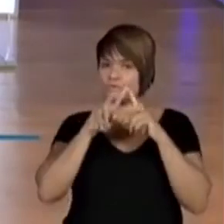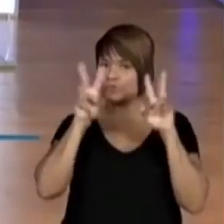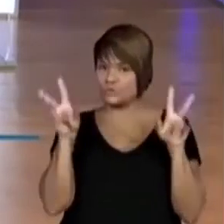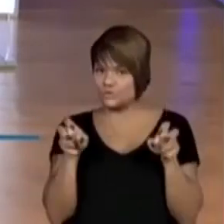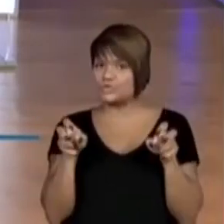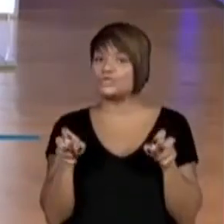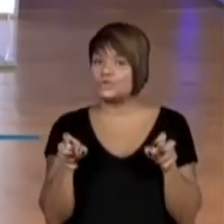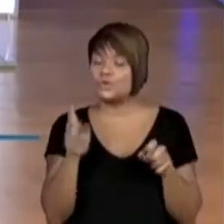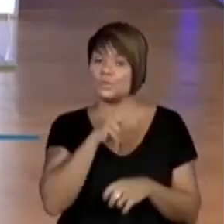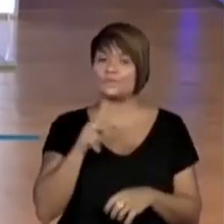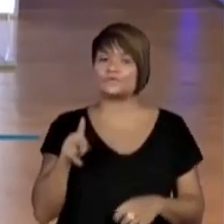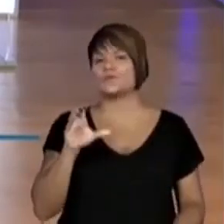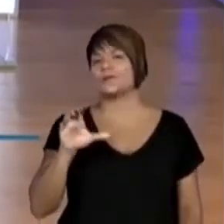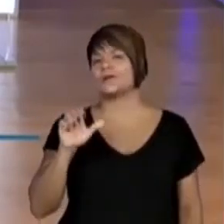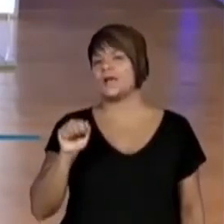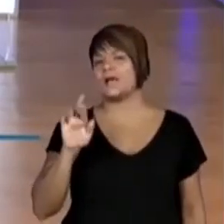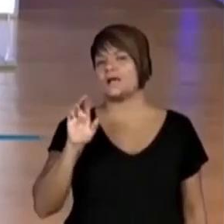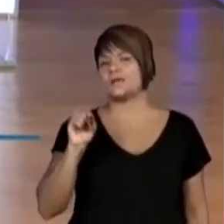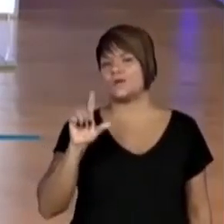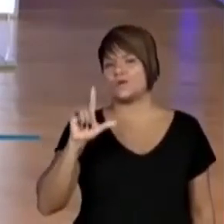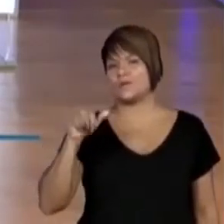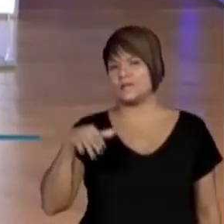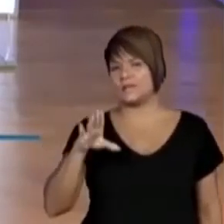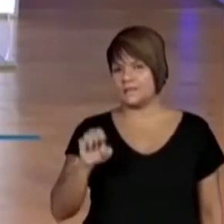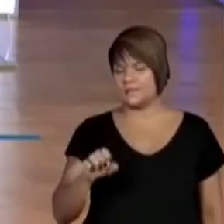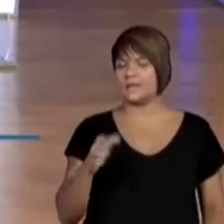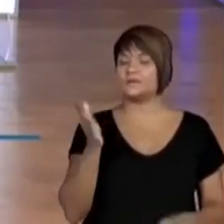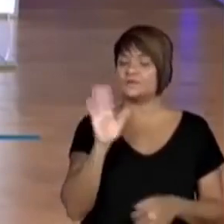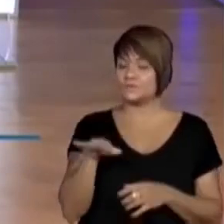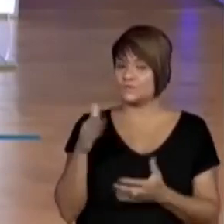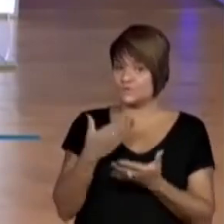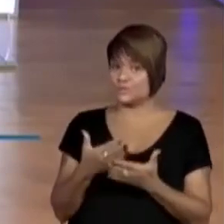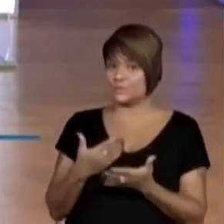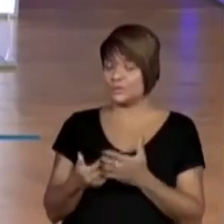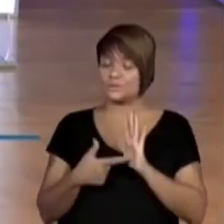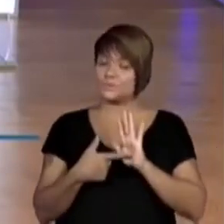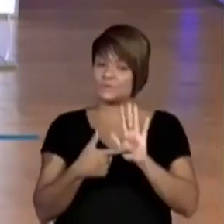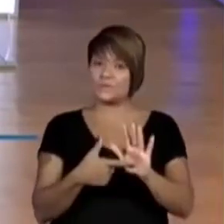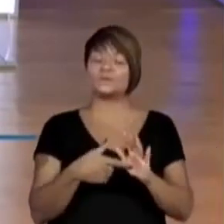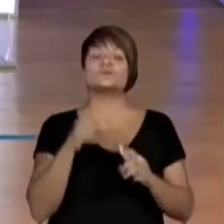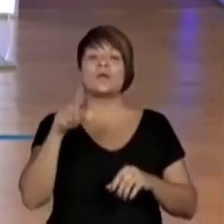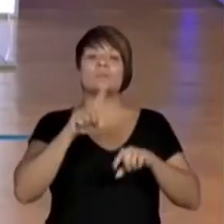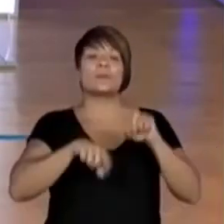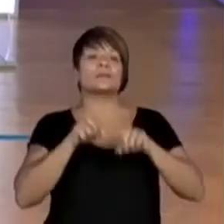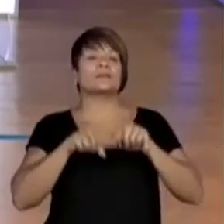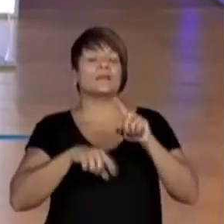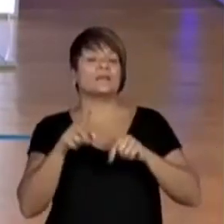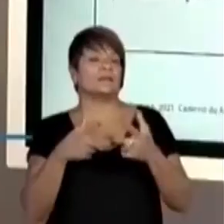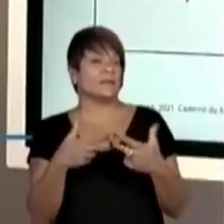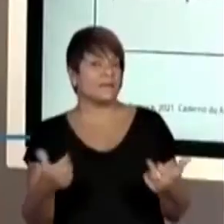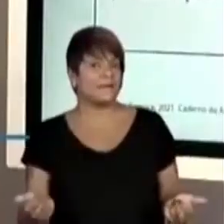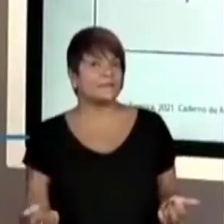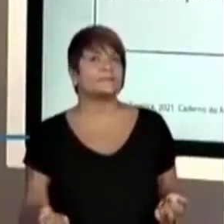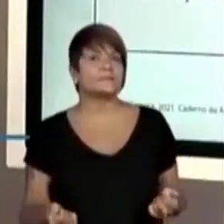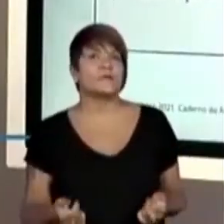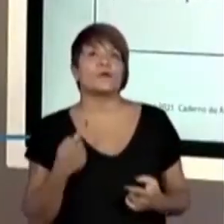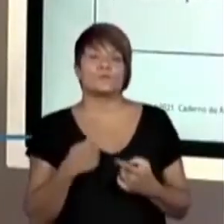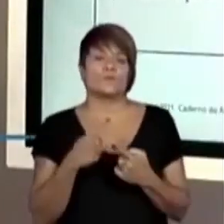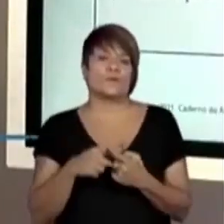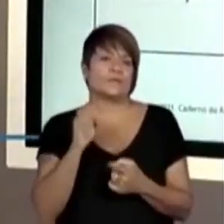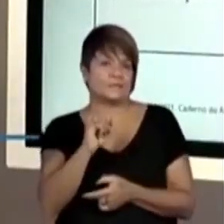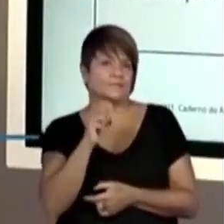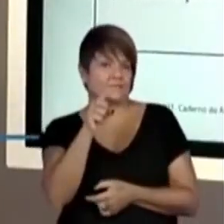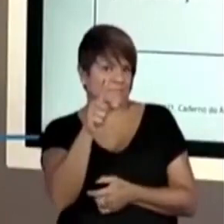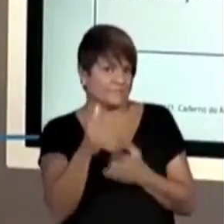olha só, a professora Caroline já colocou que os estudantes indicaram os materiais. Isso mesmo, legal, porque se você vai brincar,